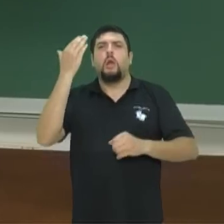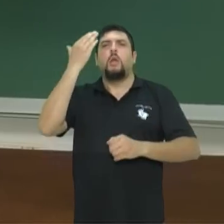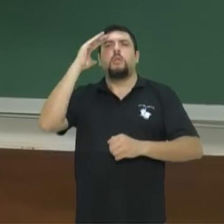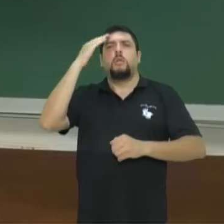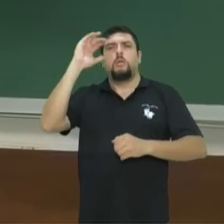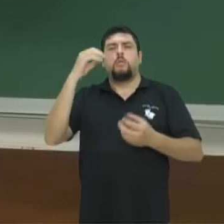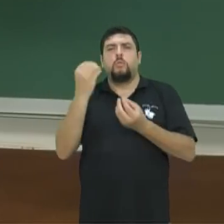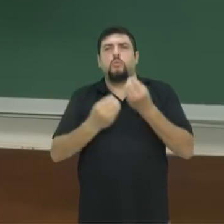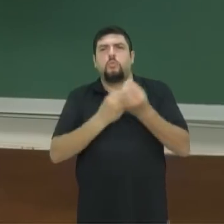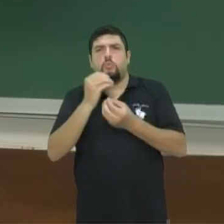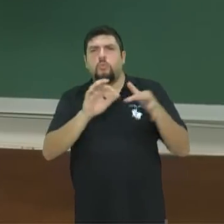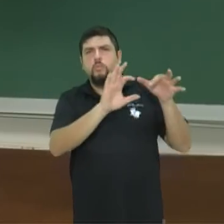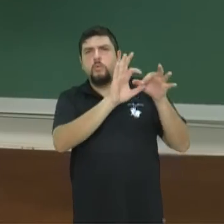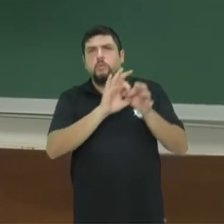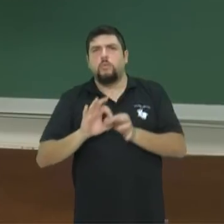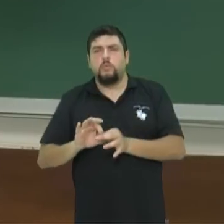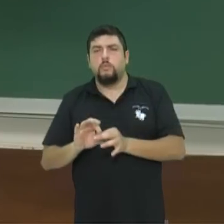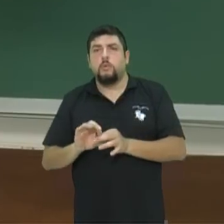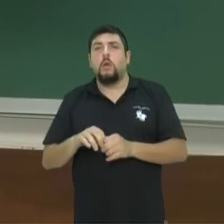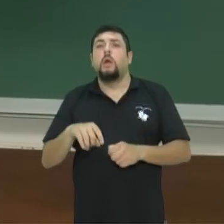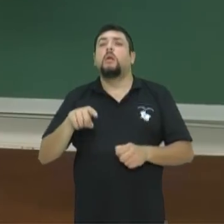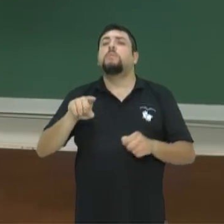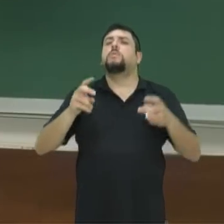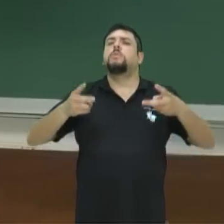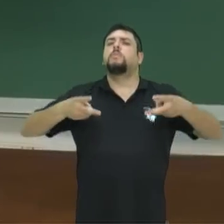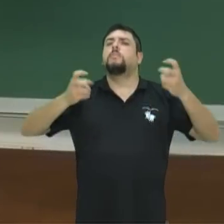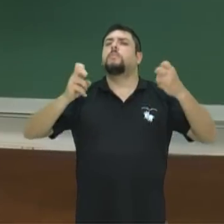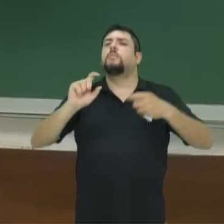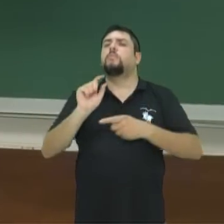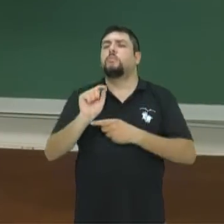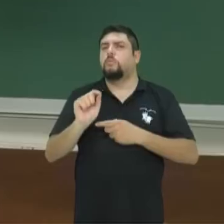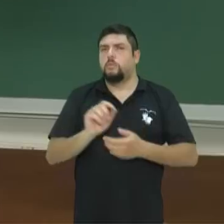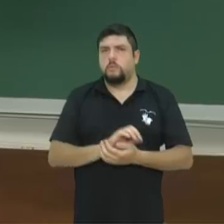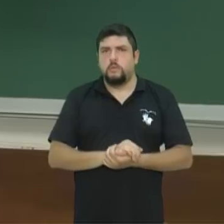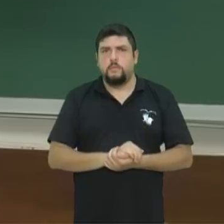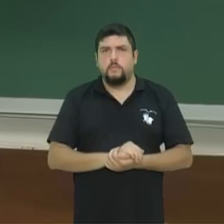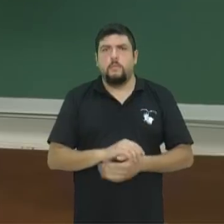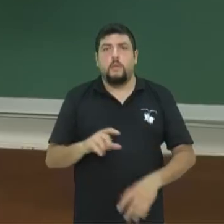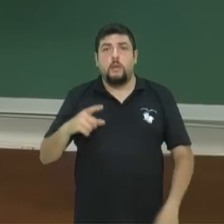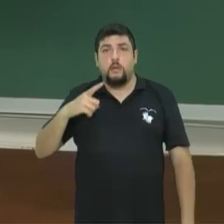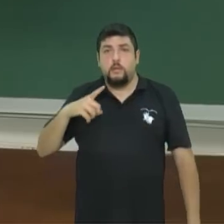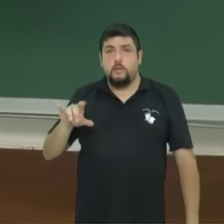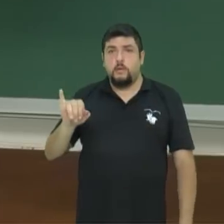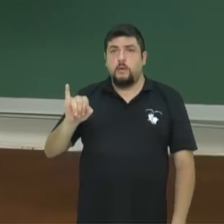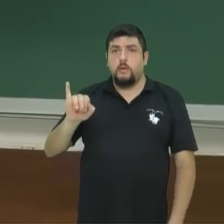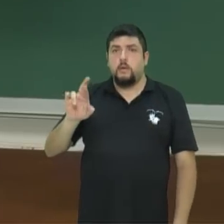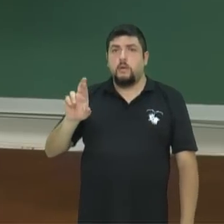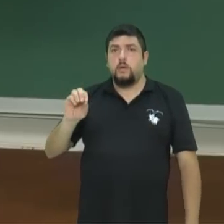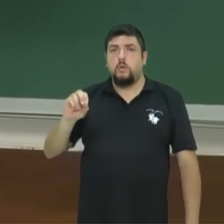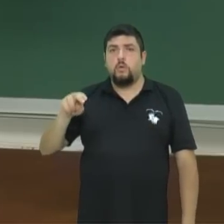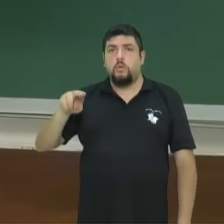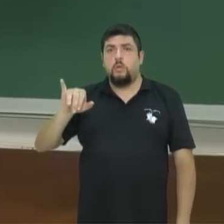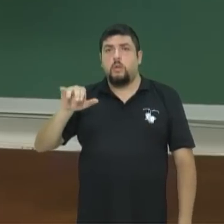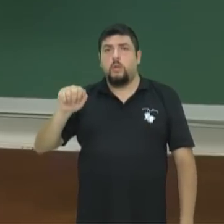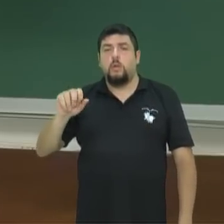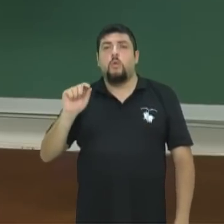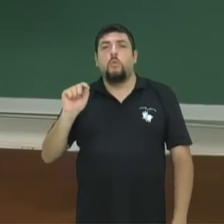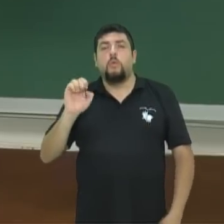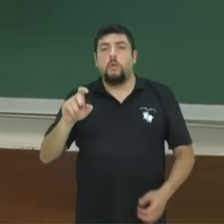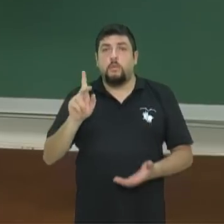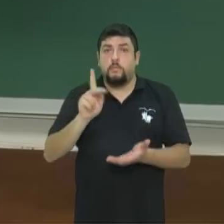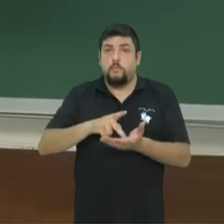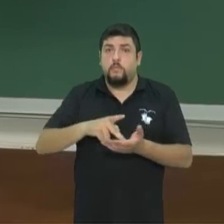essa tirinha, né, que mensagem que ele quis passar, né? E aqui a gente tem a ironia na medida em que ocorre o contrário do que se